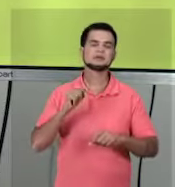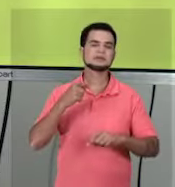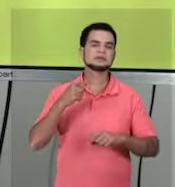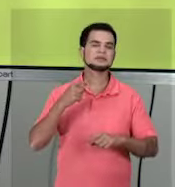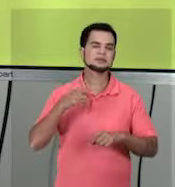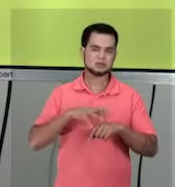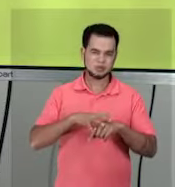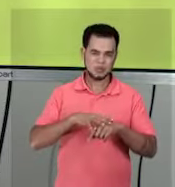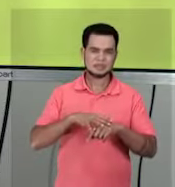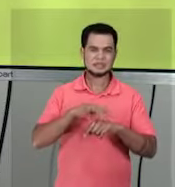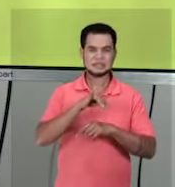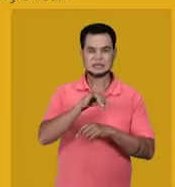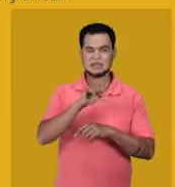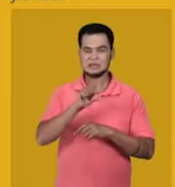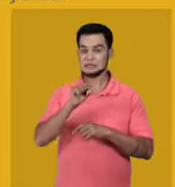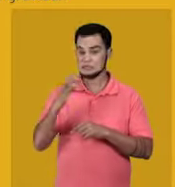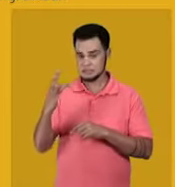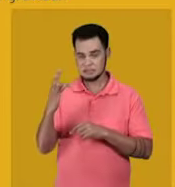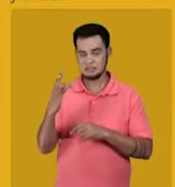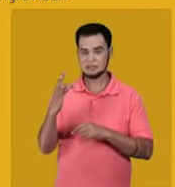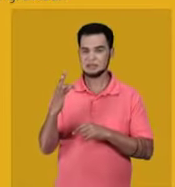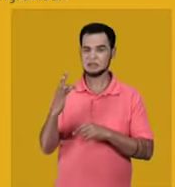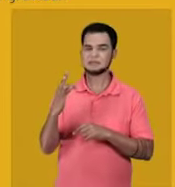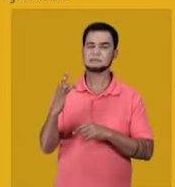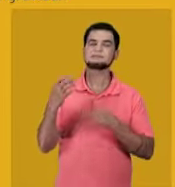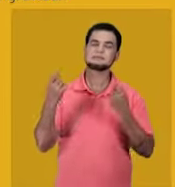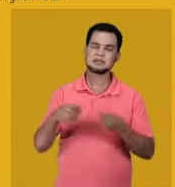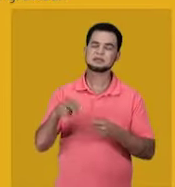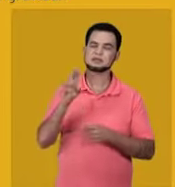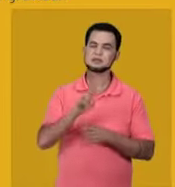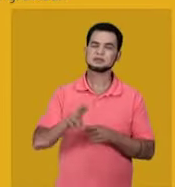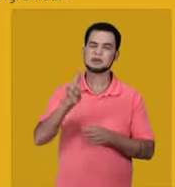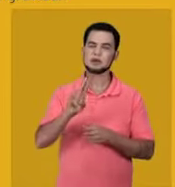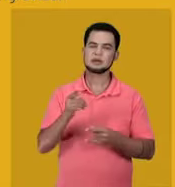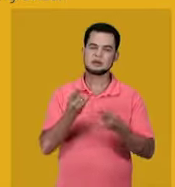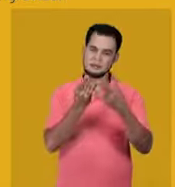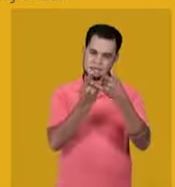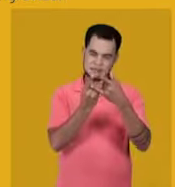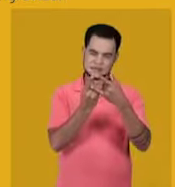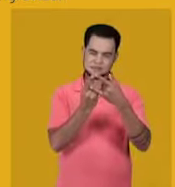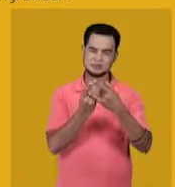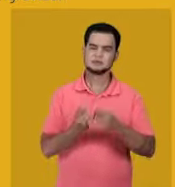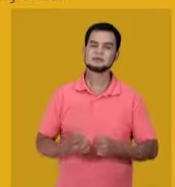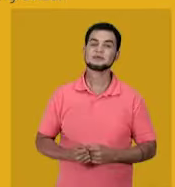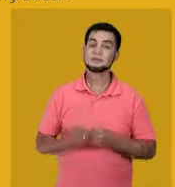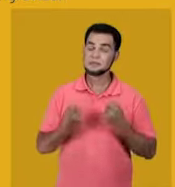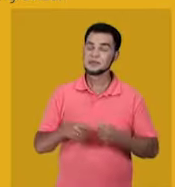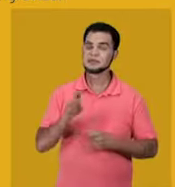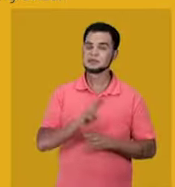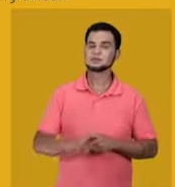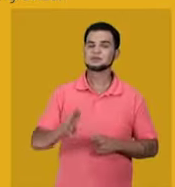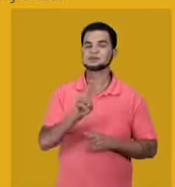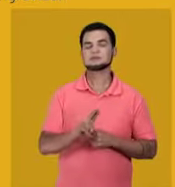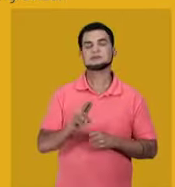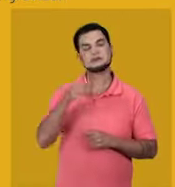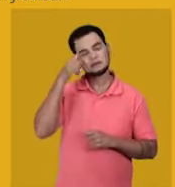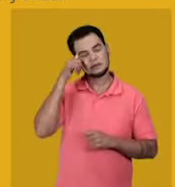infecção sexualmente transmissível, gente, a gente não pode parar de falar disso aqui, ó. Uso de preservativos. Isso é extremamente importante para